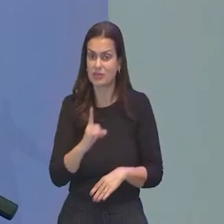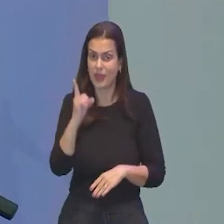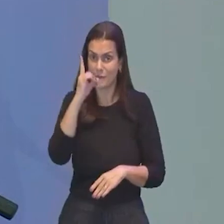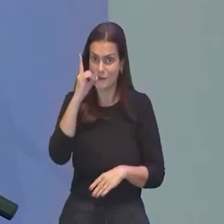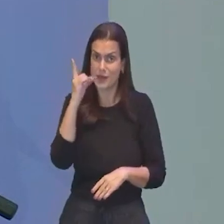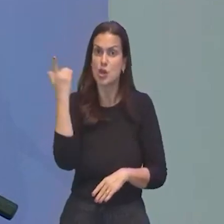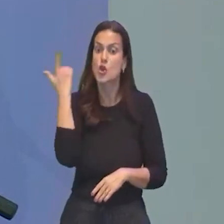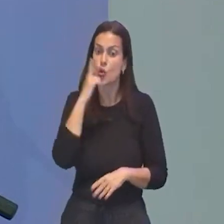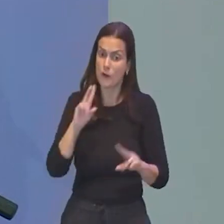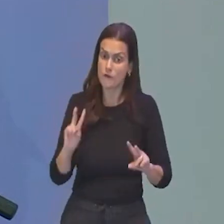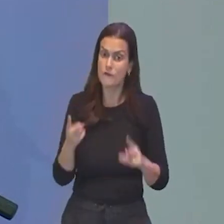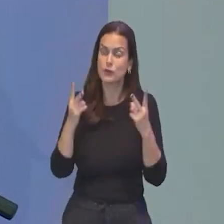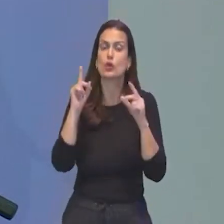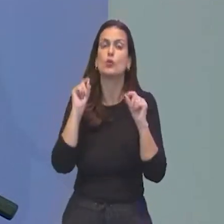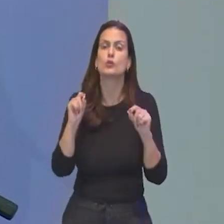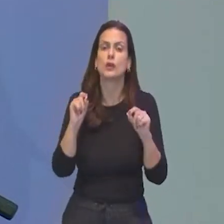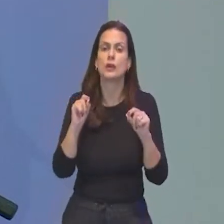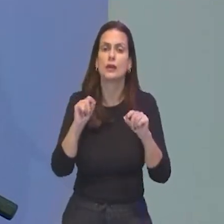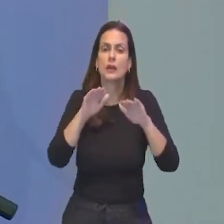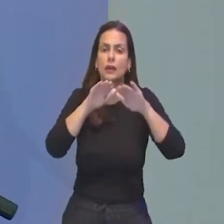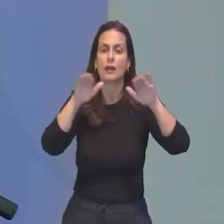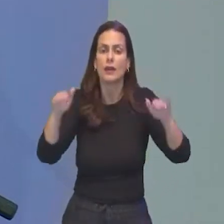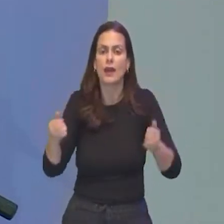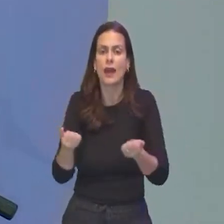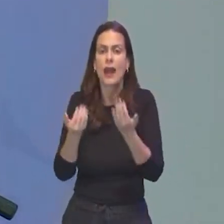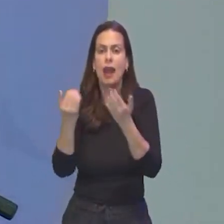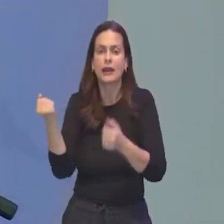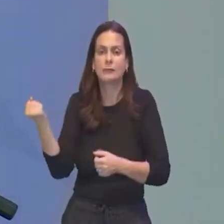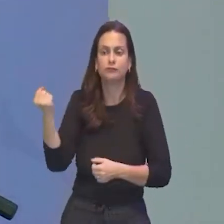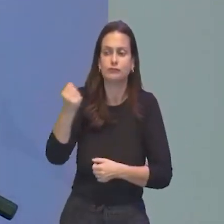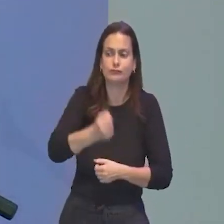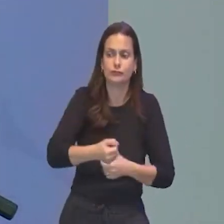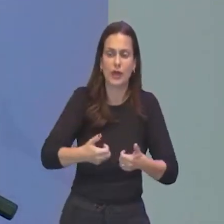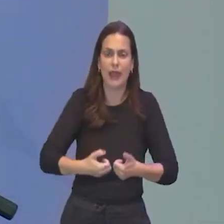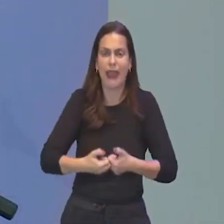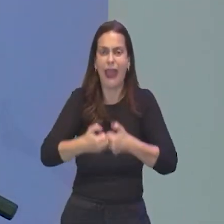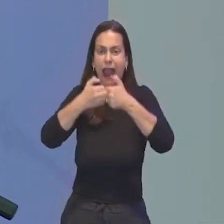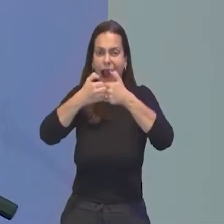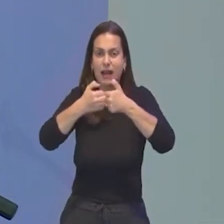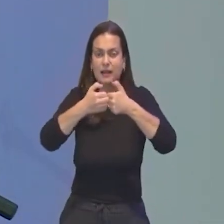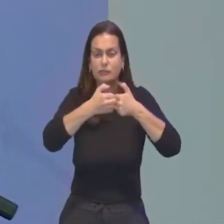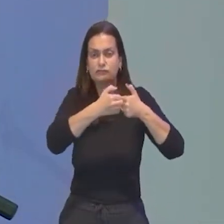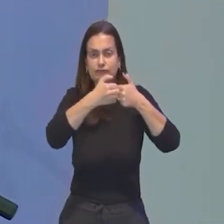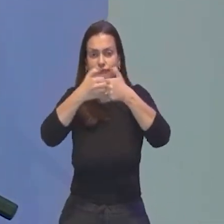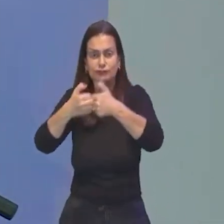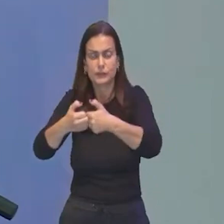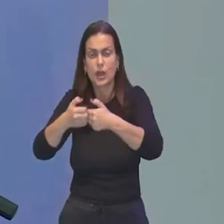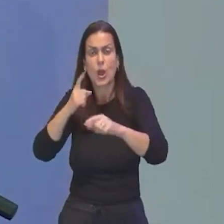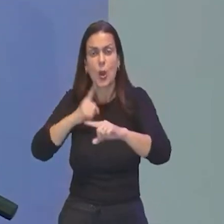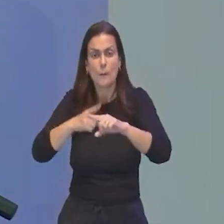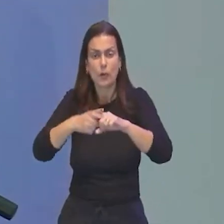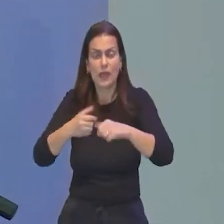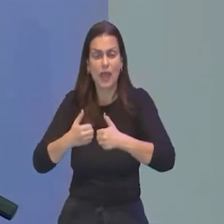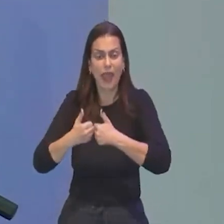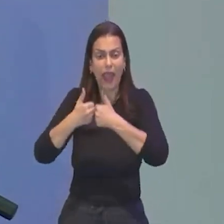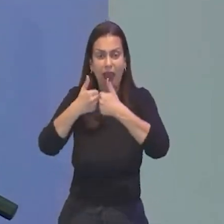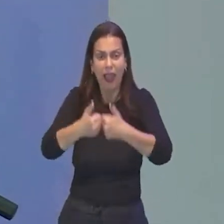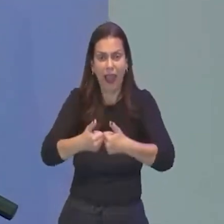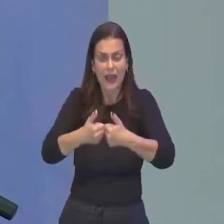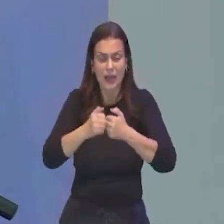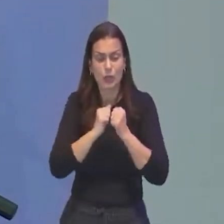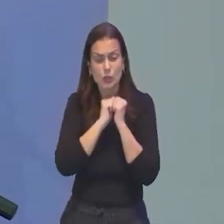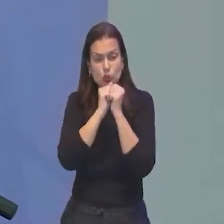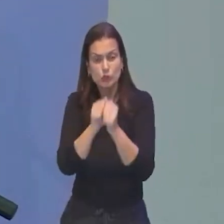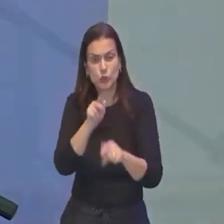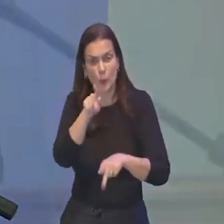grande êxito, que foi trazer a arca para Jerusalém, que significava a presença de Deus, porque a arca acompanhava o